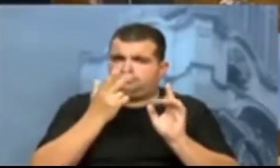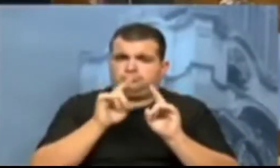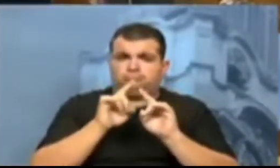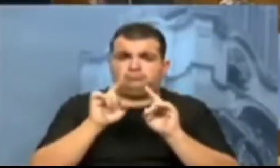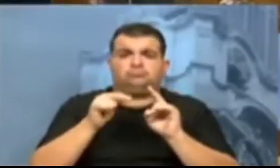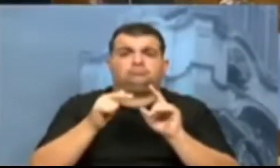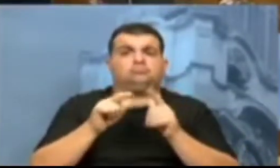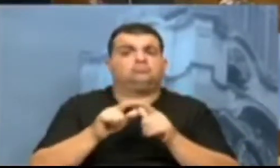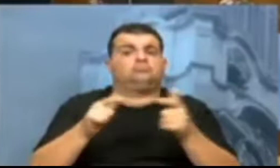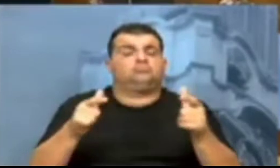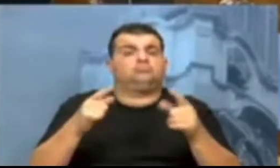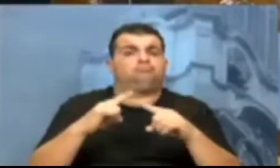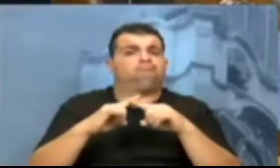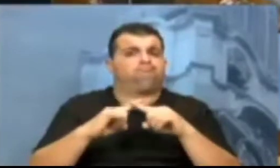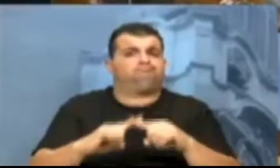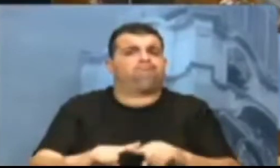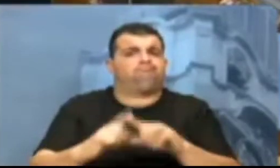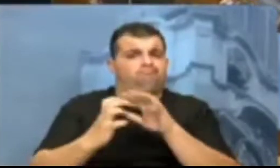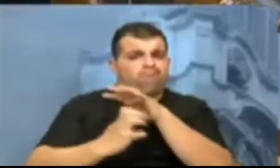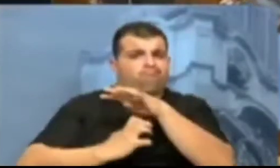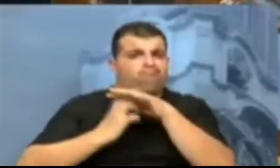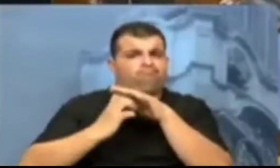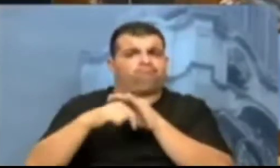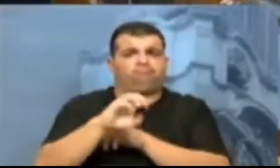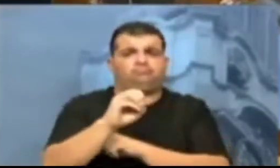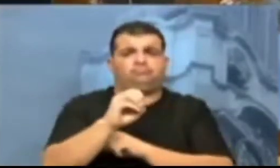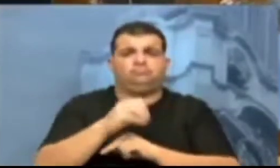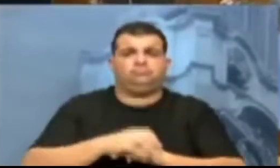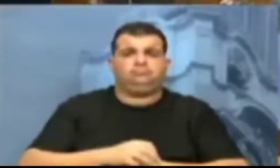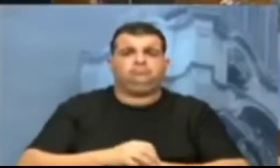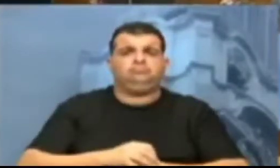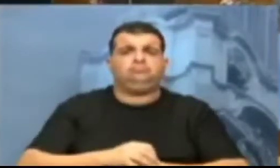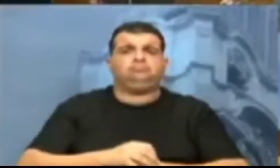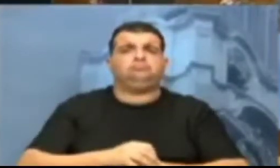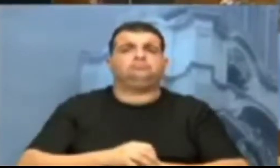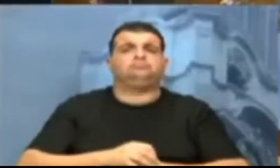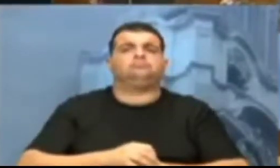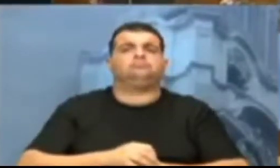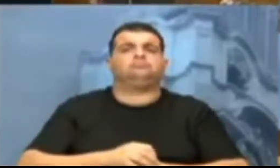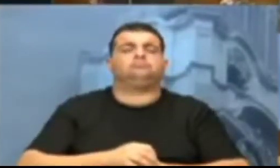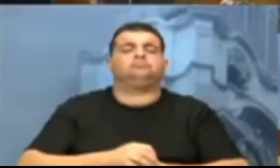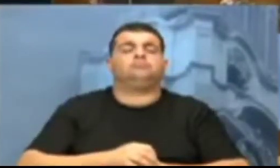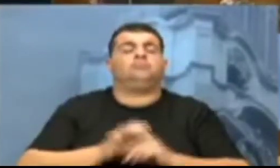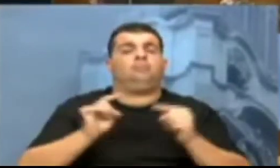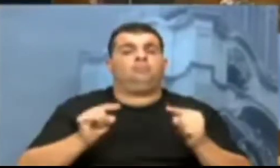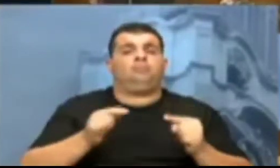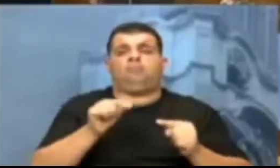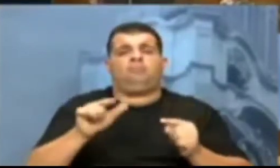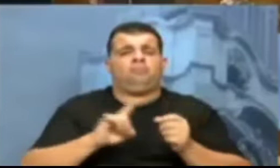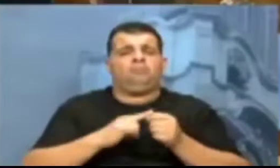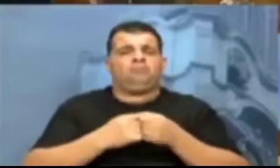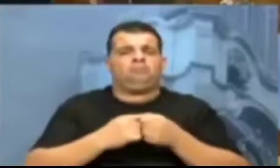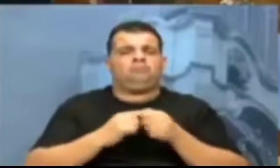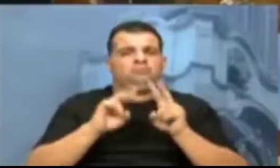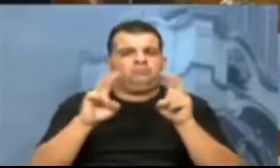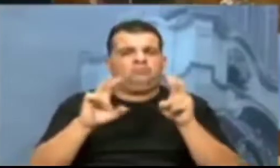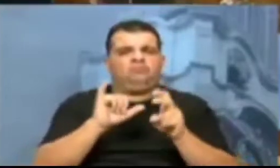aumentar a competitividade de Porto Alegre frente a outras cidades em relação ao